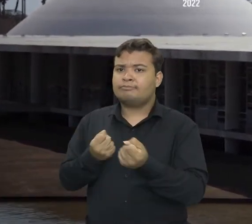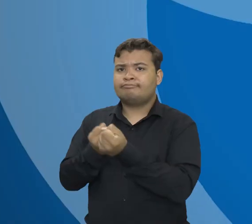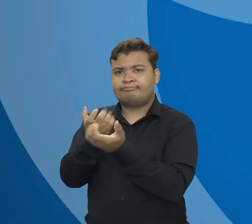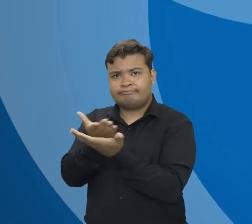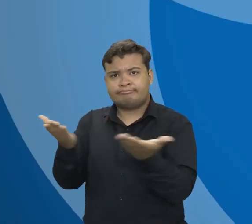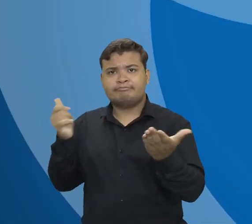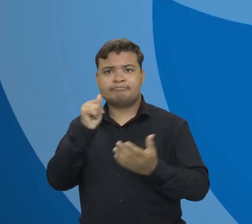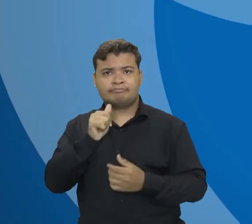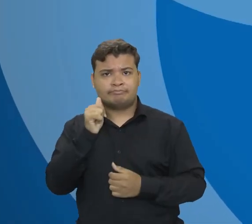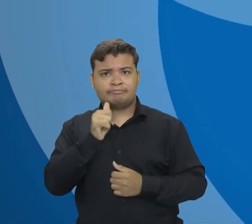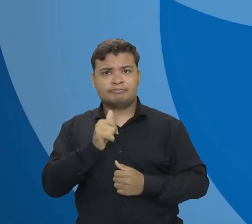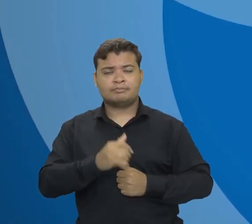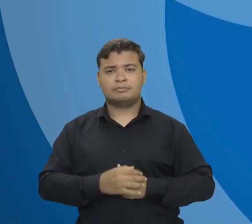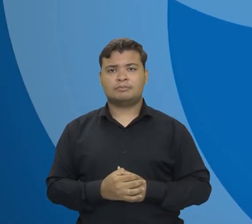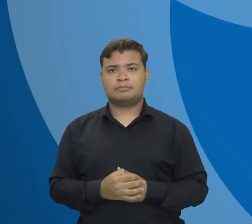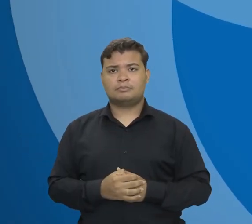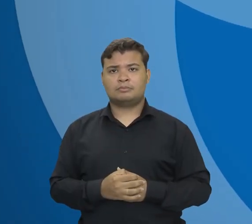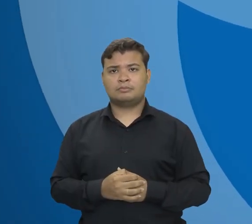elas.